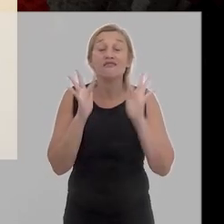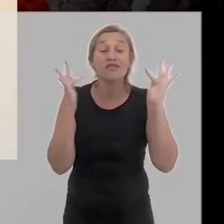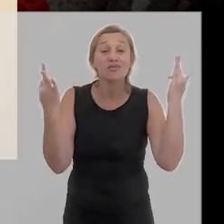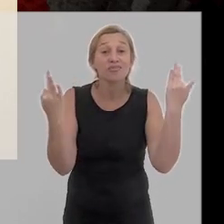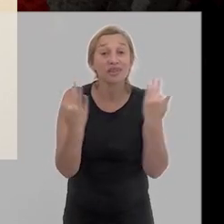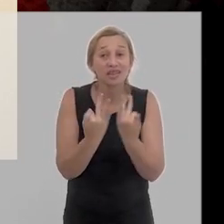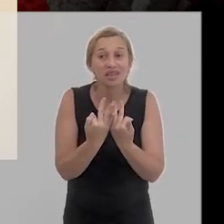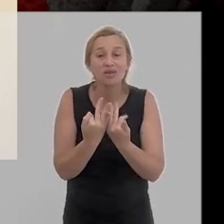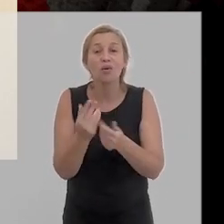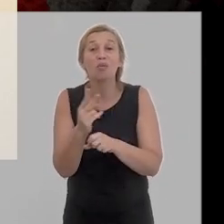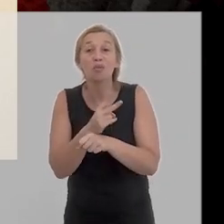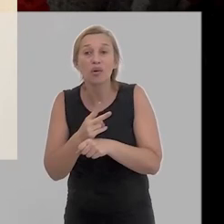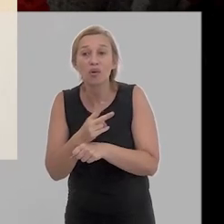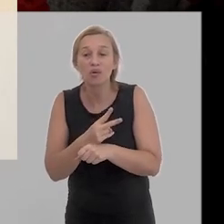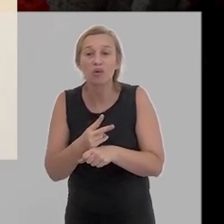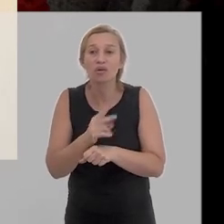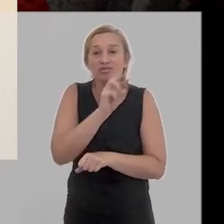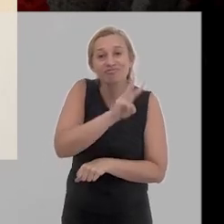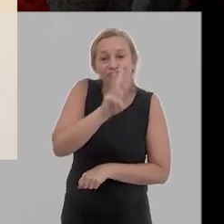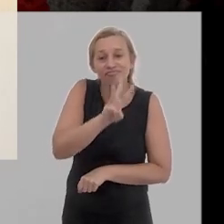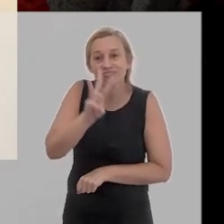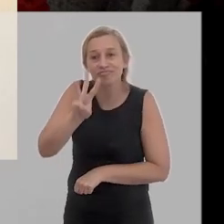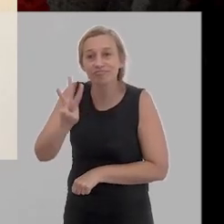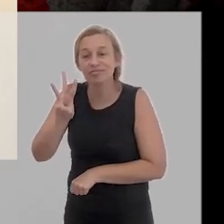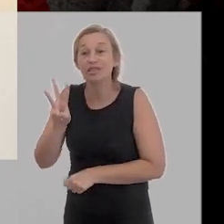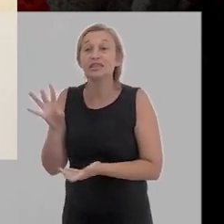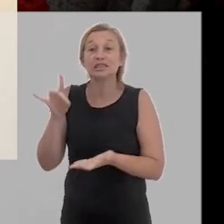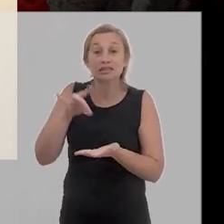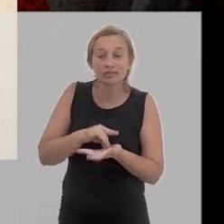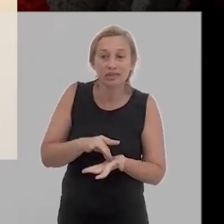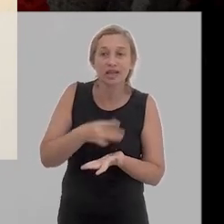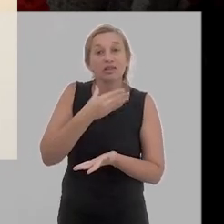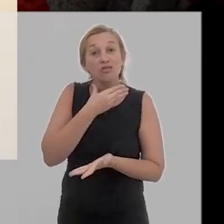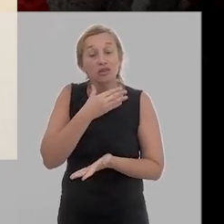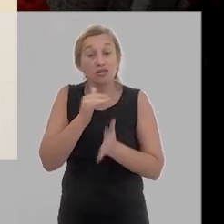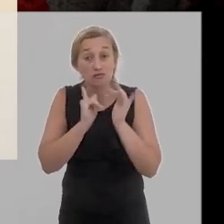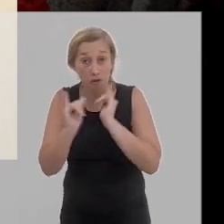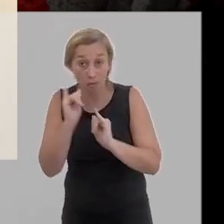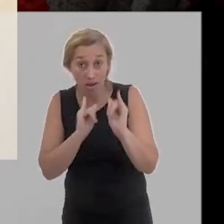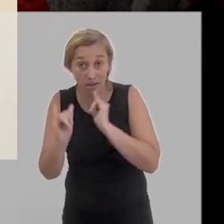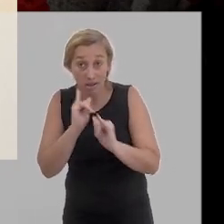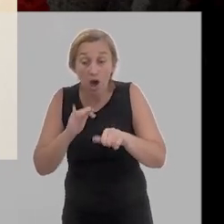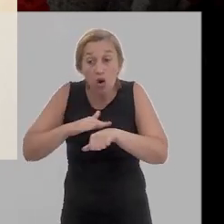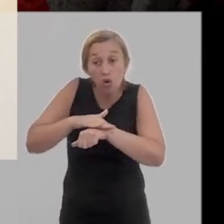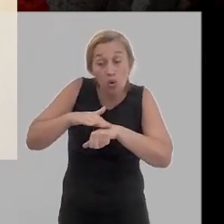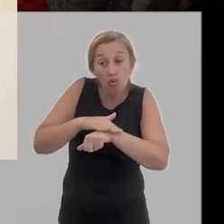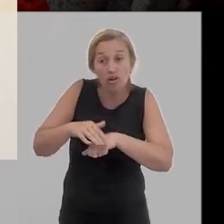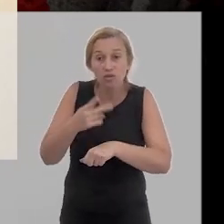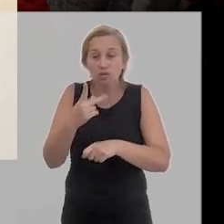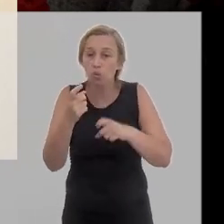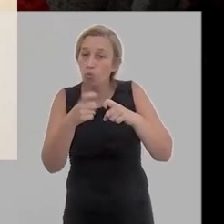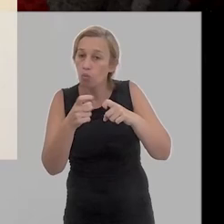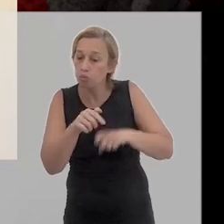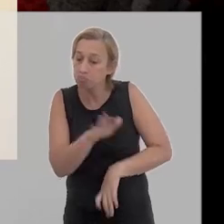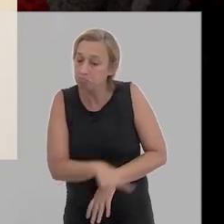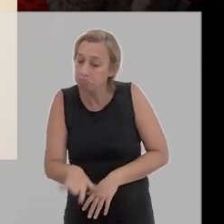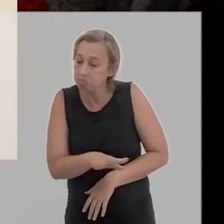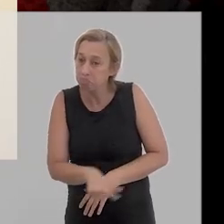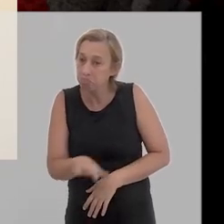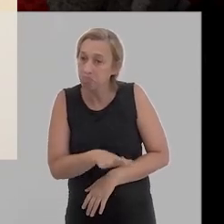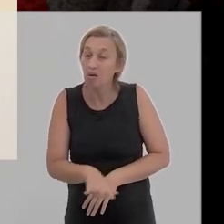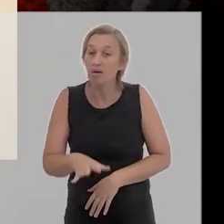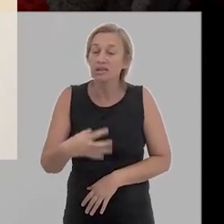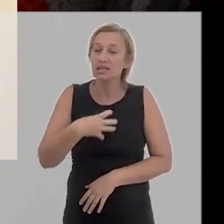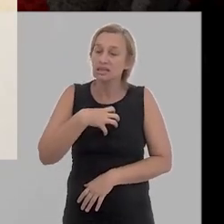afirmar para que as famílias procurem sites confiáveis de informação, que conversem com